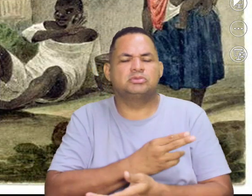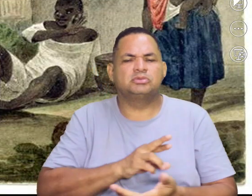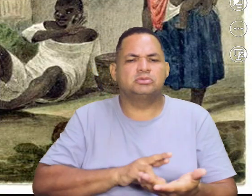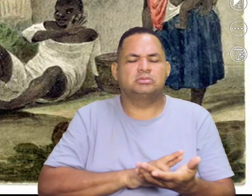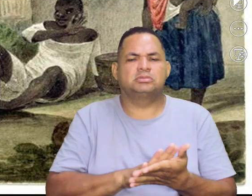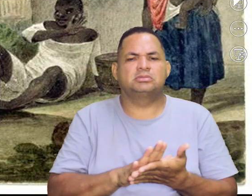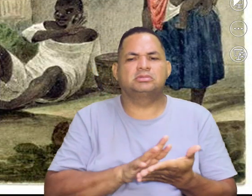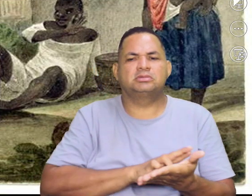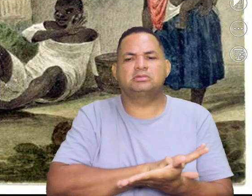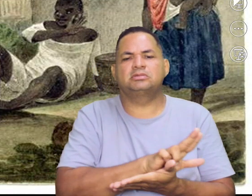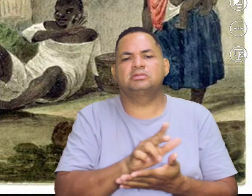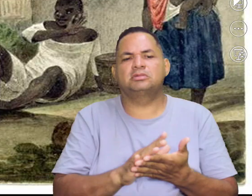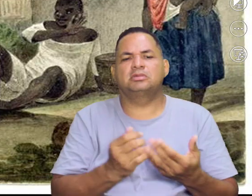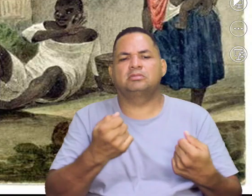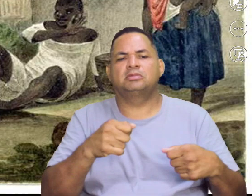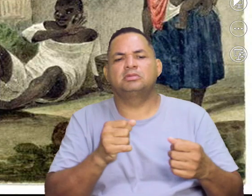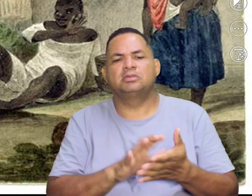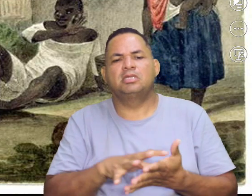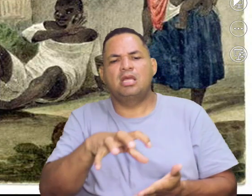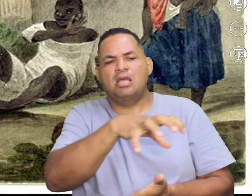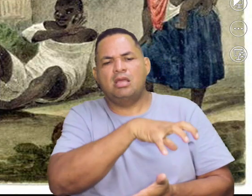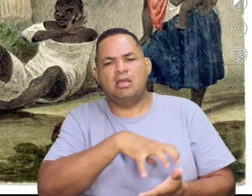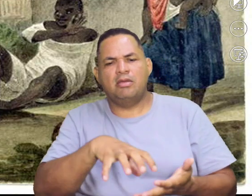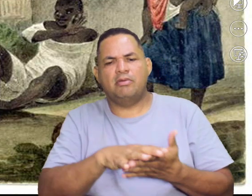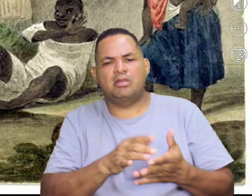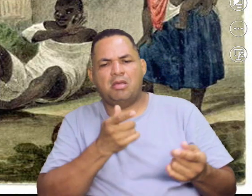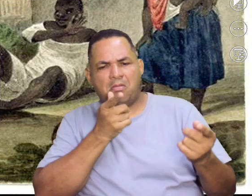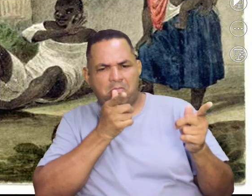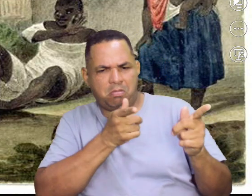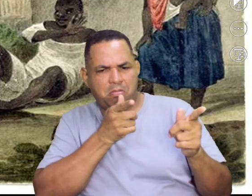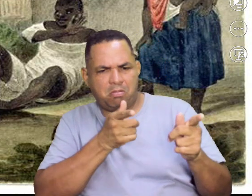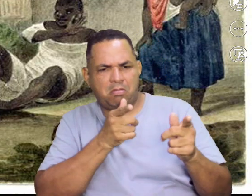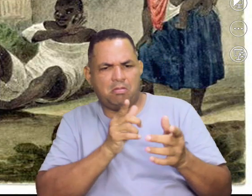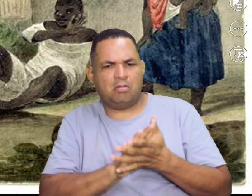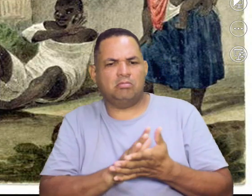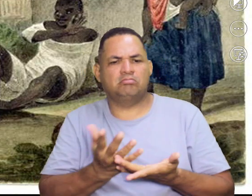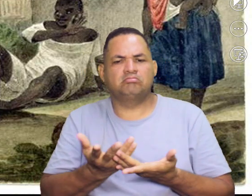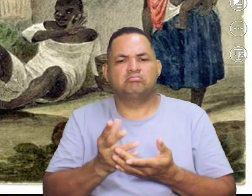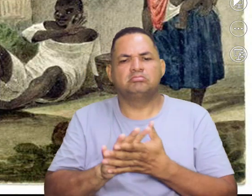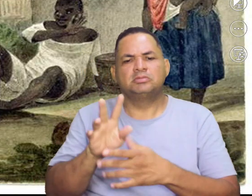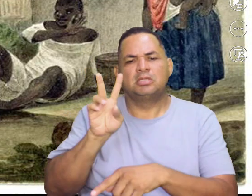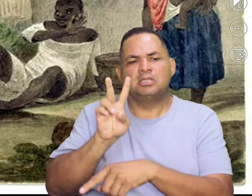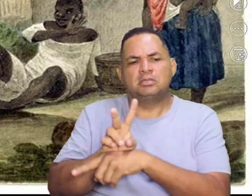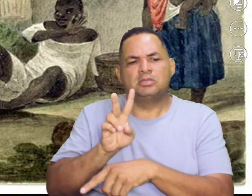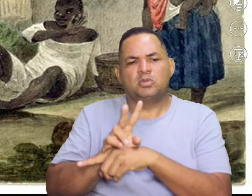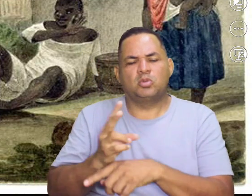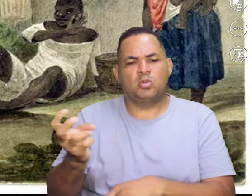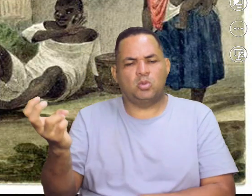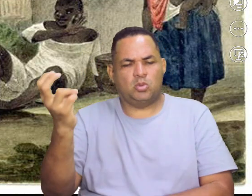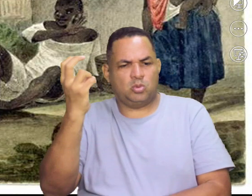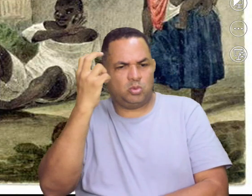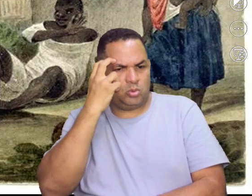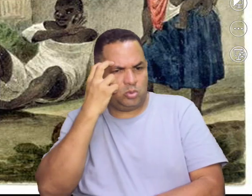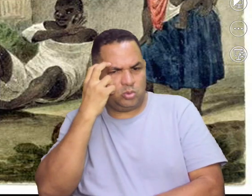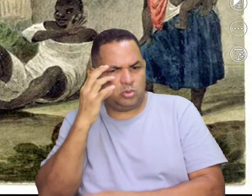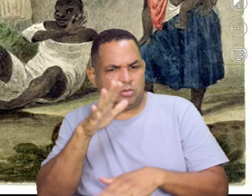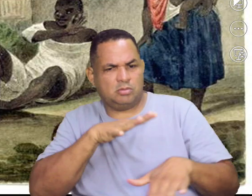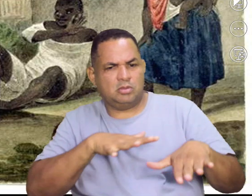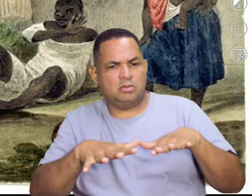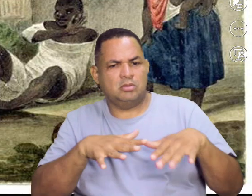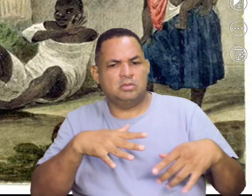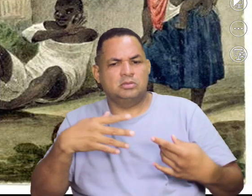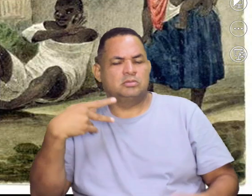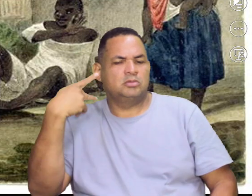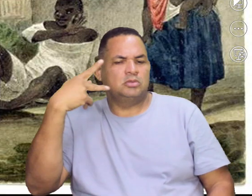diversas formas: revoltas armadas, preservação cultural, movimentos políticos e lutas pela